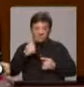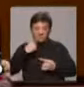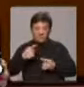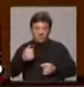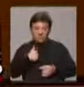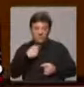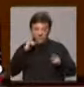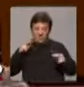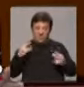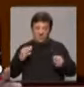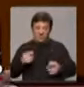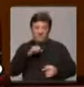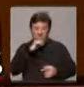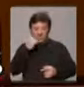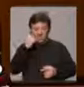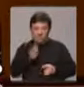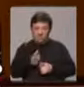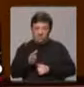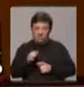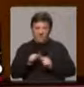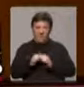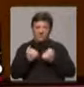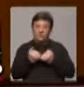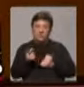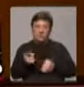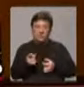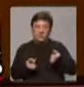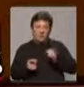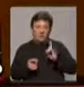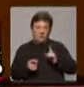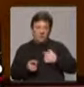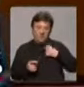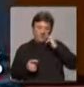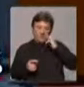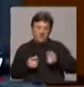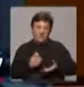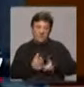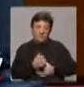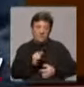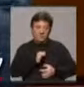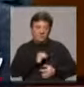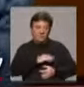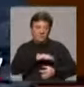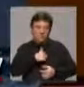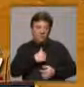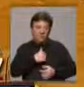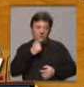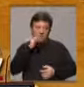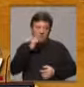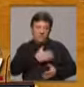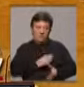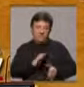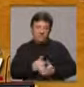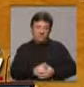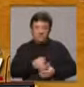eu reconheço, pode ser uma via socialista, mas não é seguramente a via que nós defendemos.